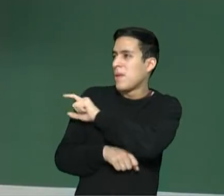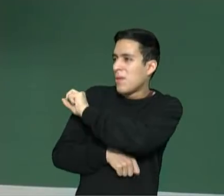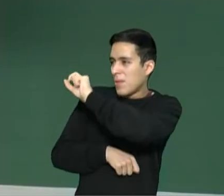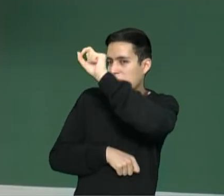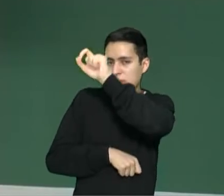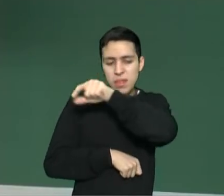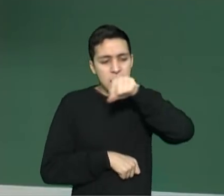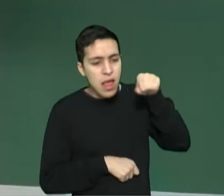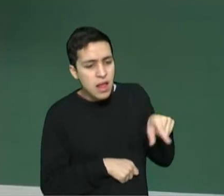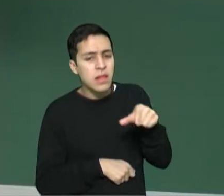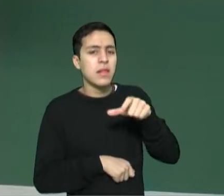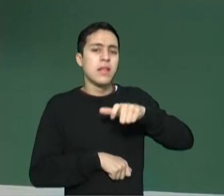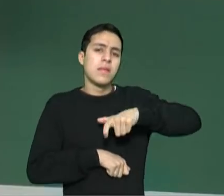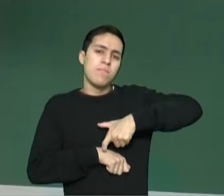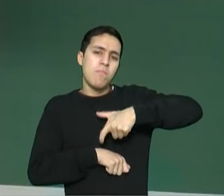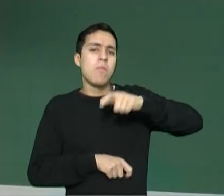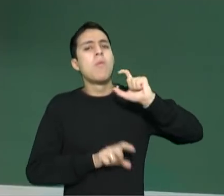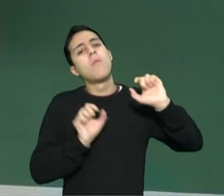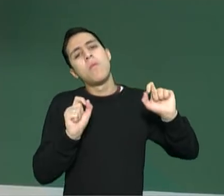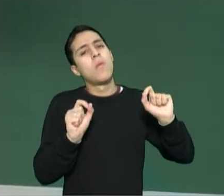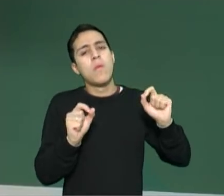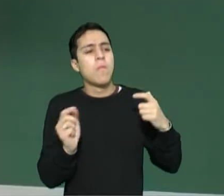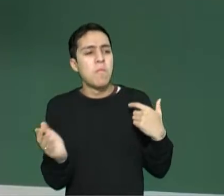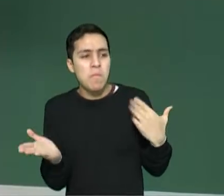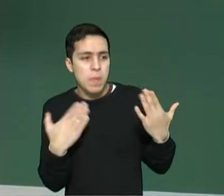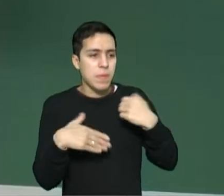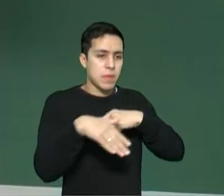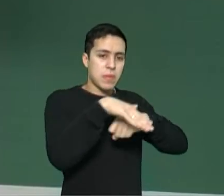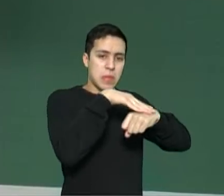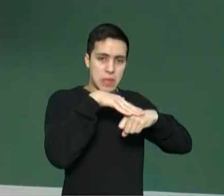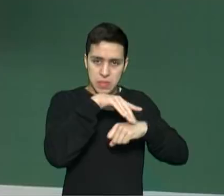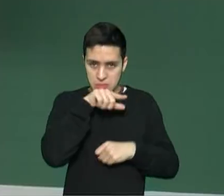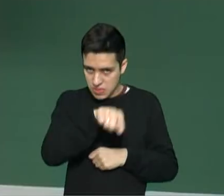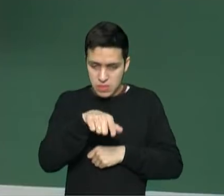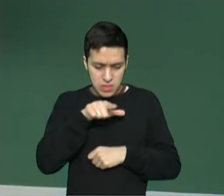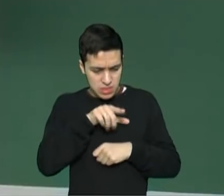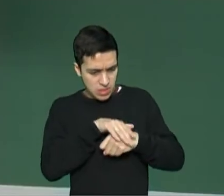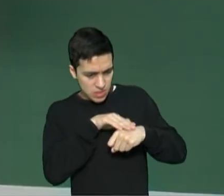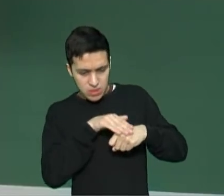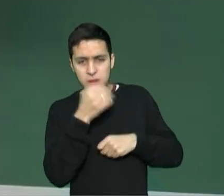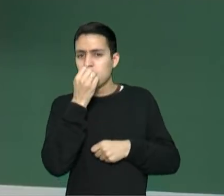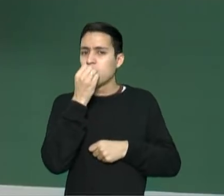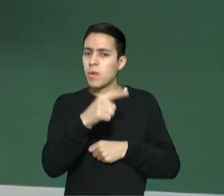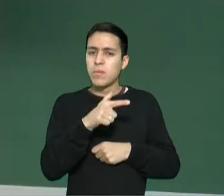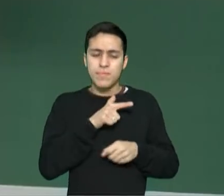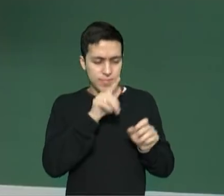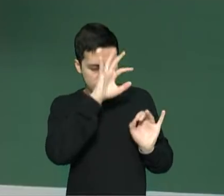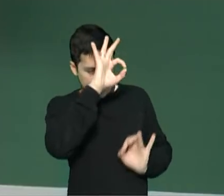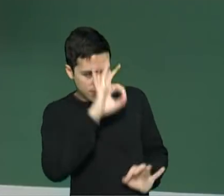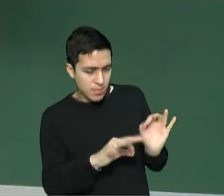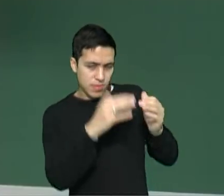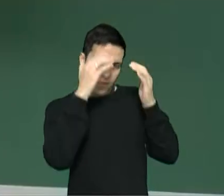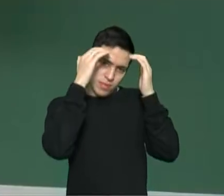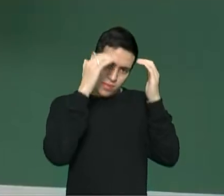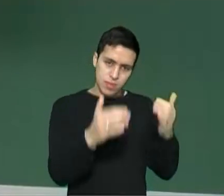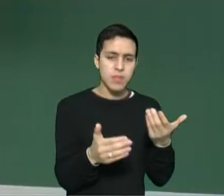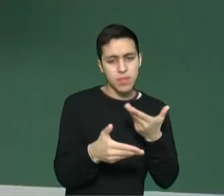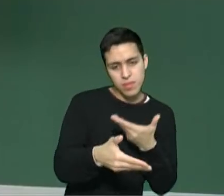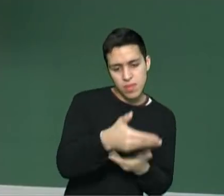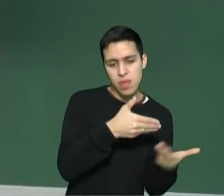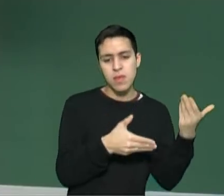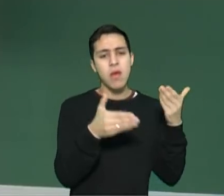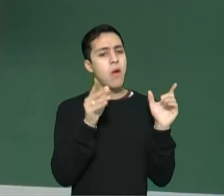ali para uma conversa. Essa conversa, logicamente, organizada, dentro do respeito da